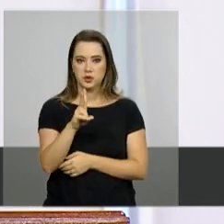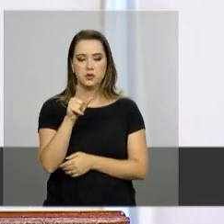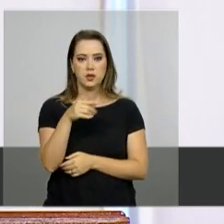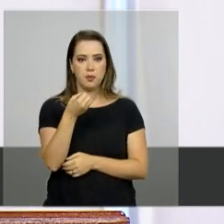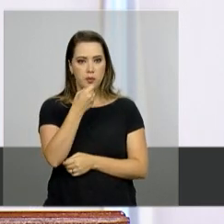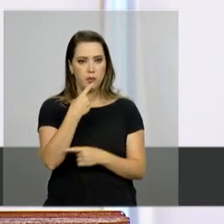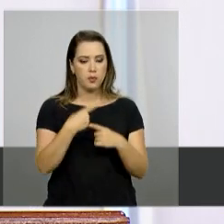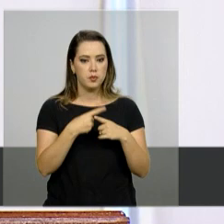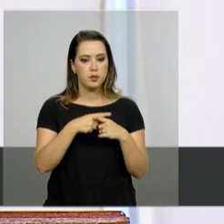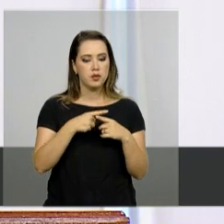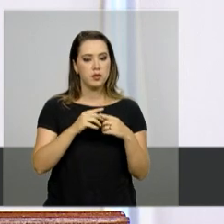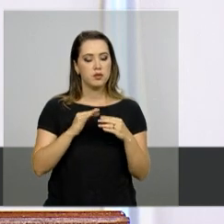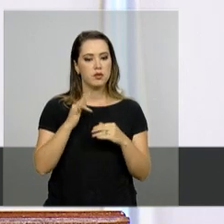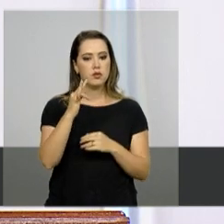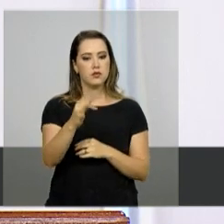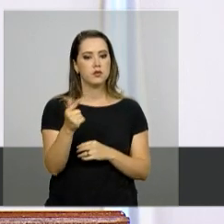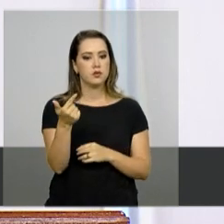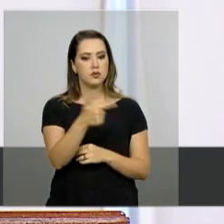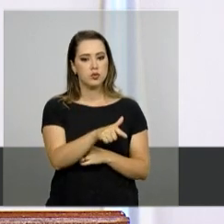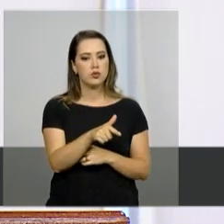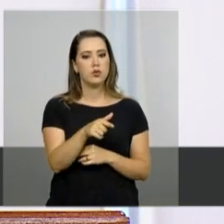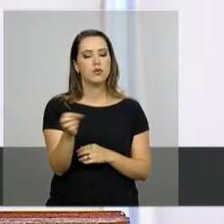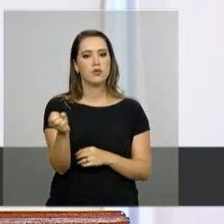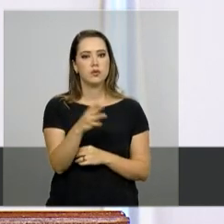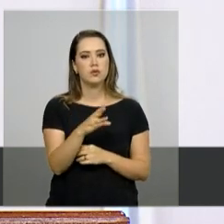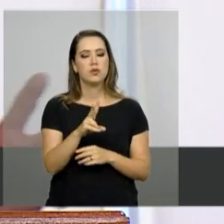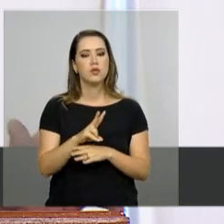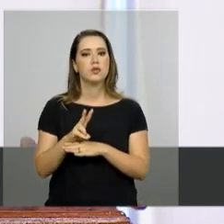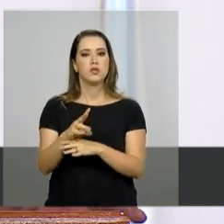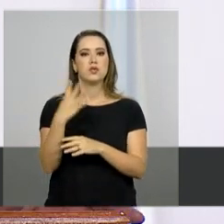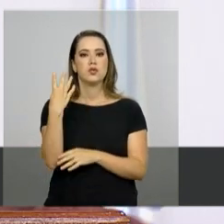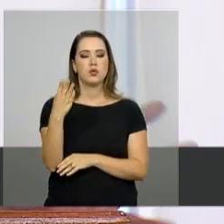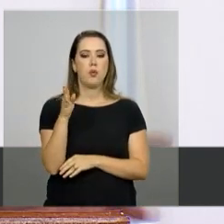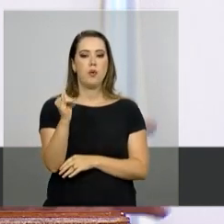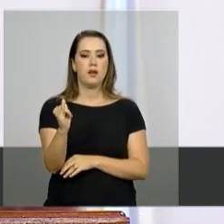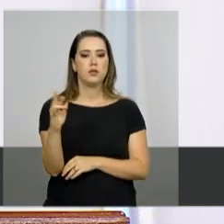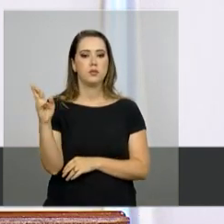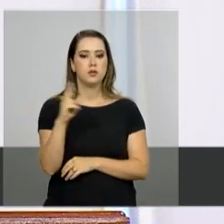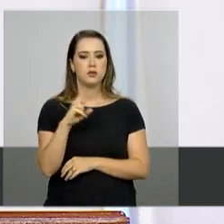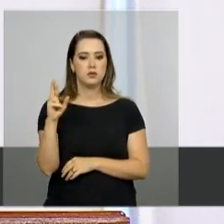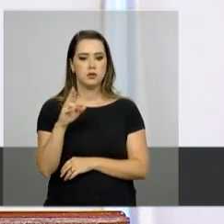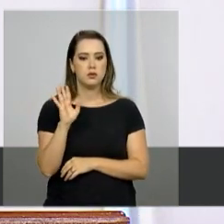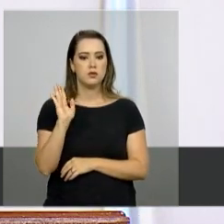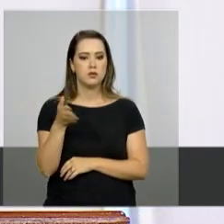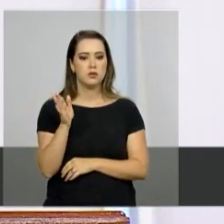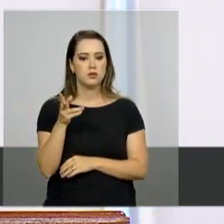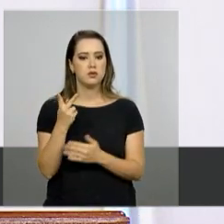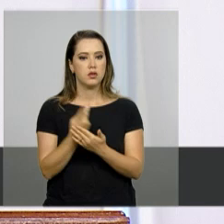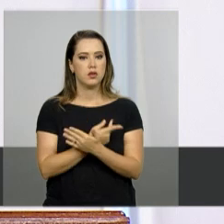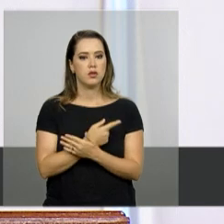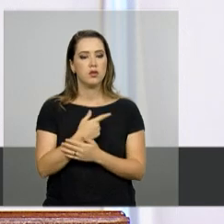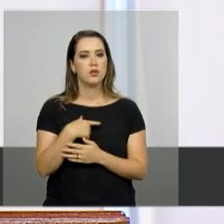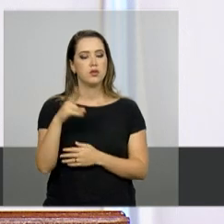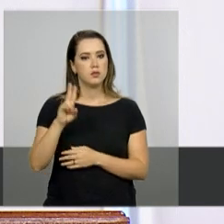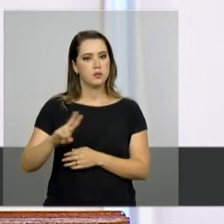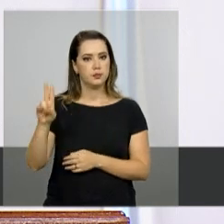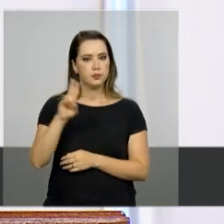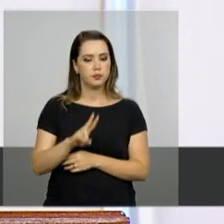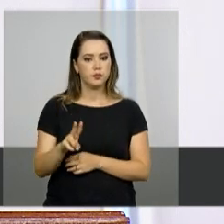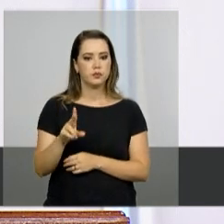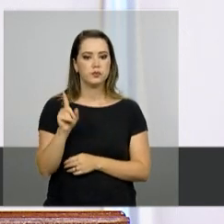que logo em seguida nós abrimos novo crédito de 4 bilhões e já está sendo utilizada não é